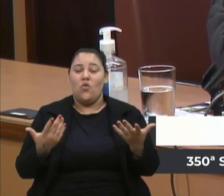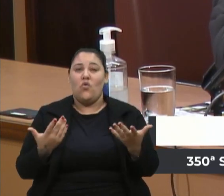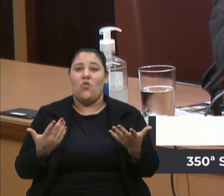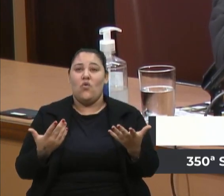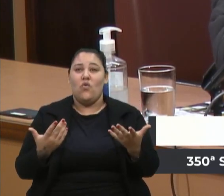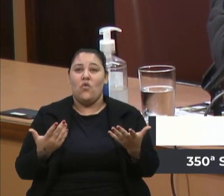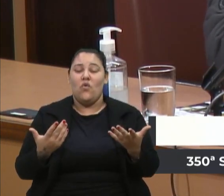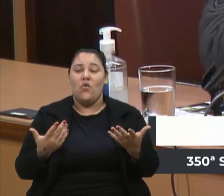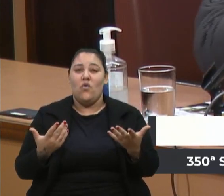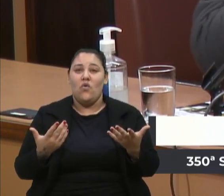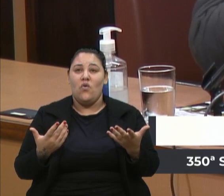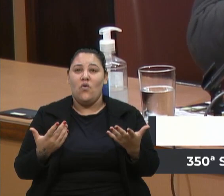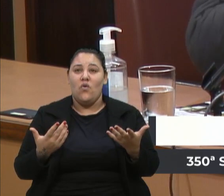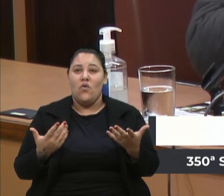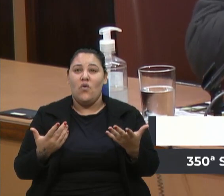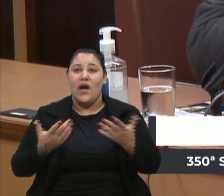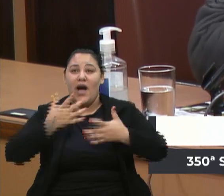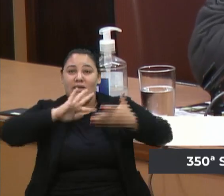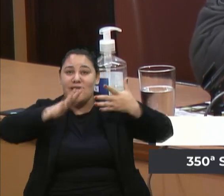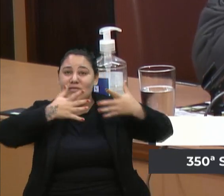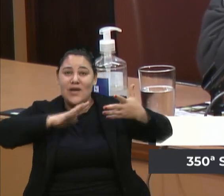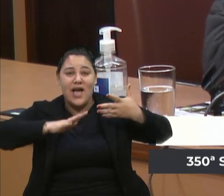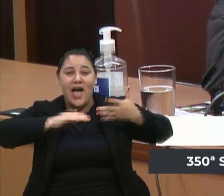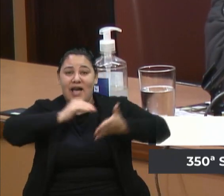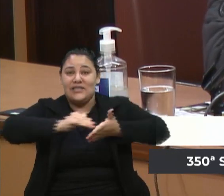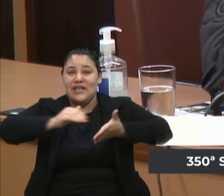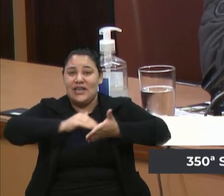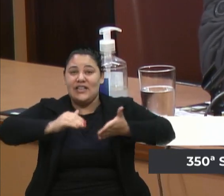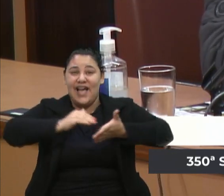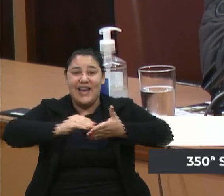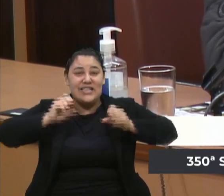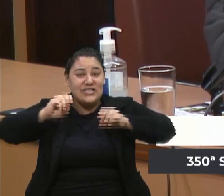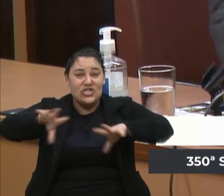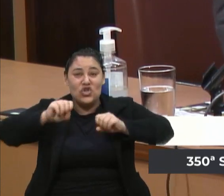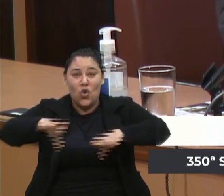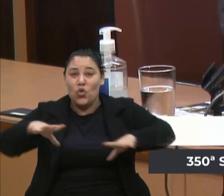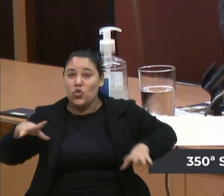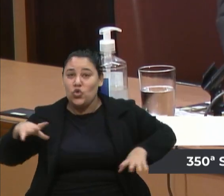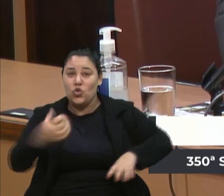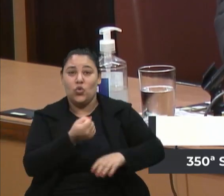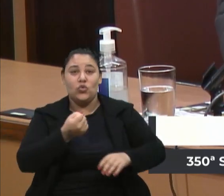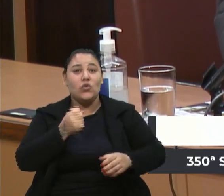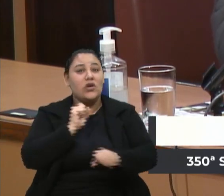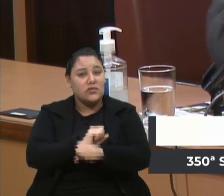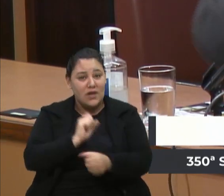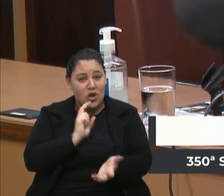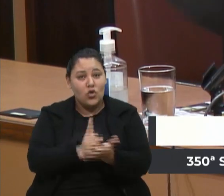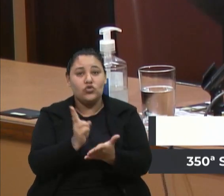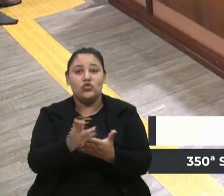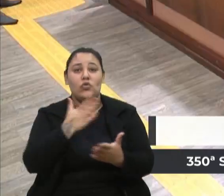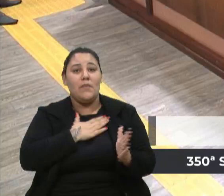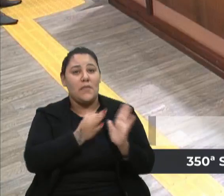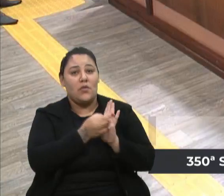transparência. A secretária deu um baile aqui de gestão de saúde. Espero que continue. Essa é a minha opinião.